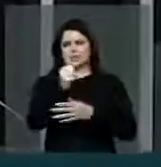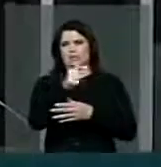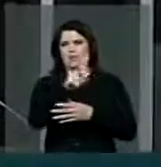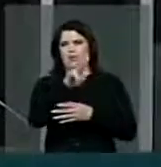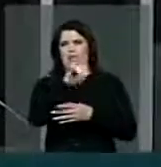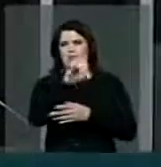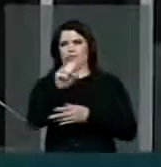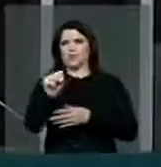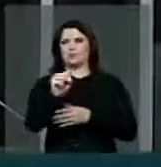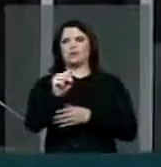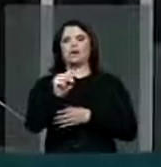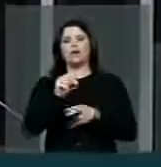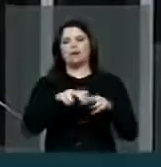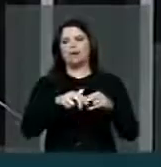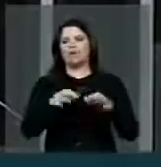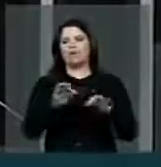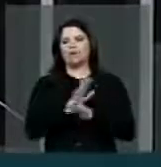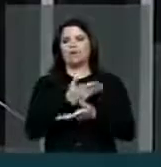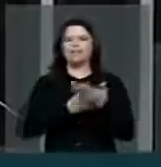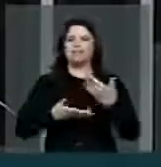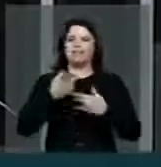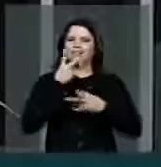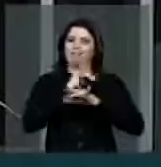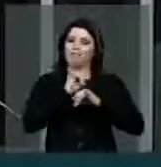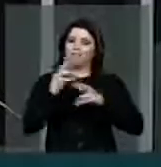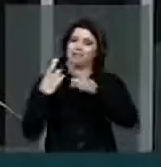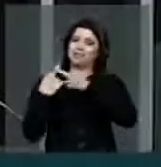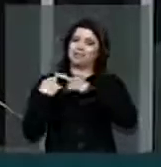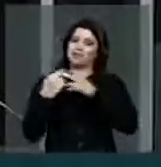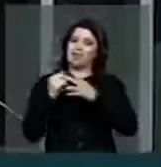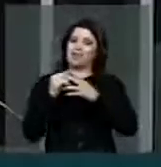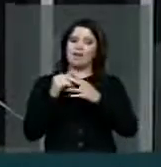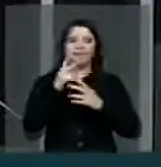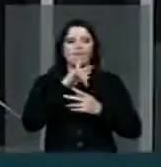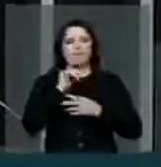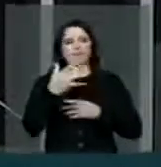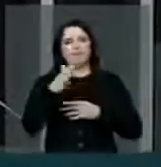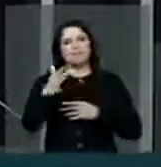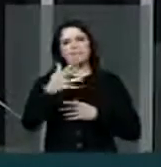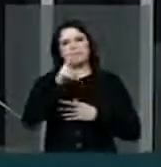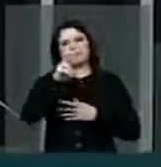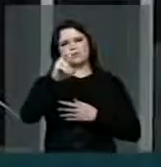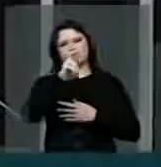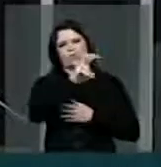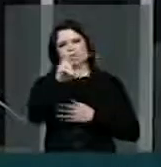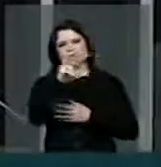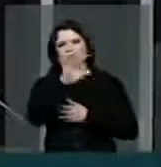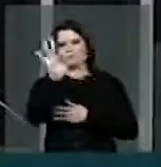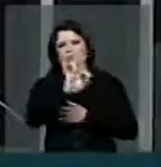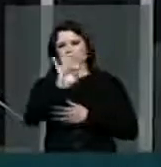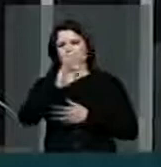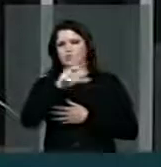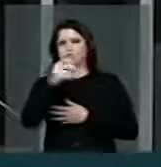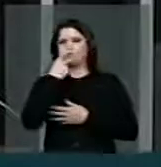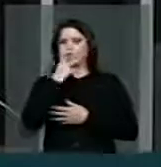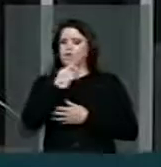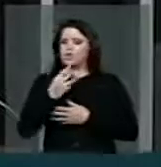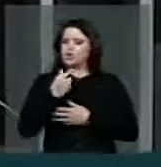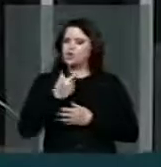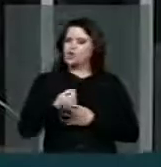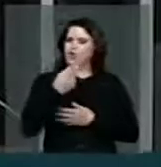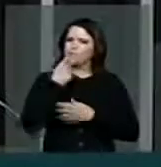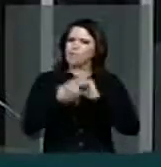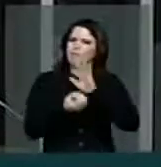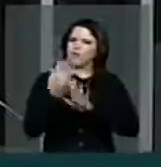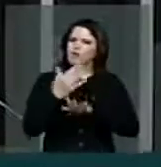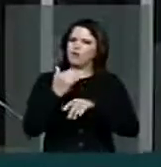em 2016, será responsável pelo escoamento de cerca de 55% de toda a produção